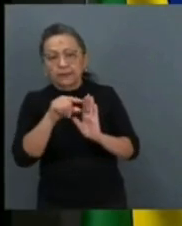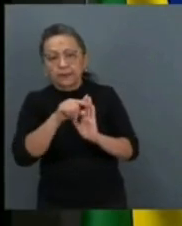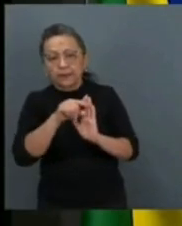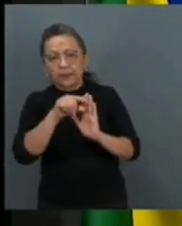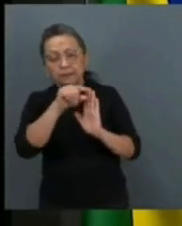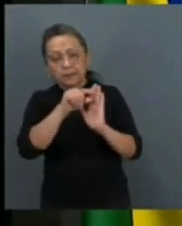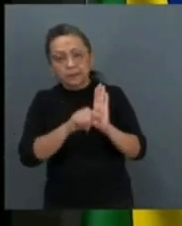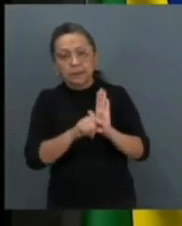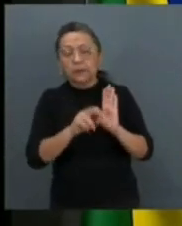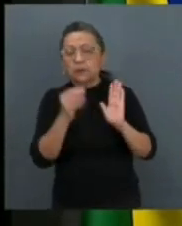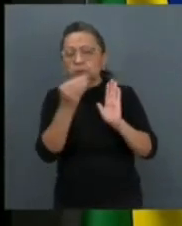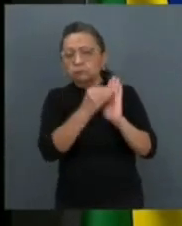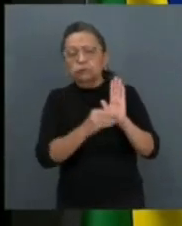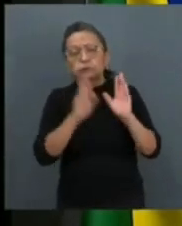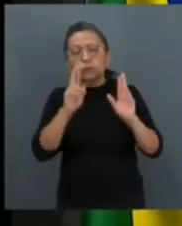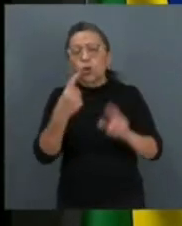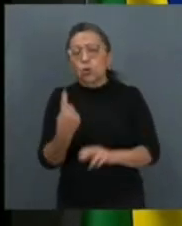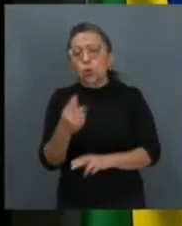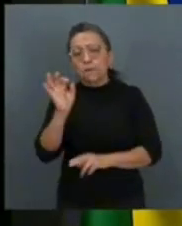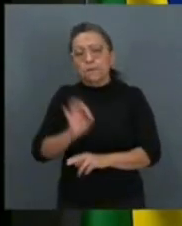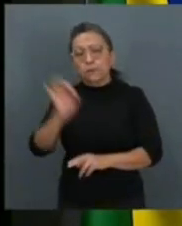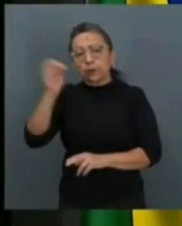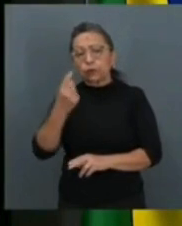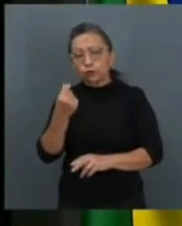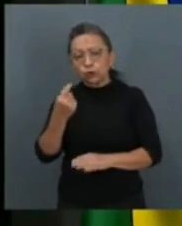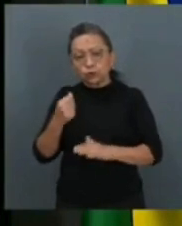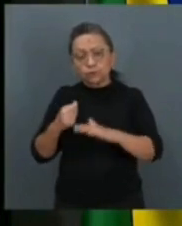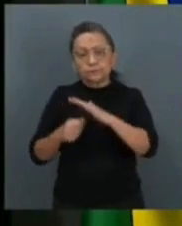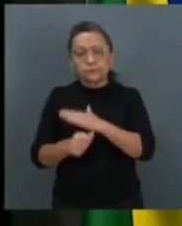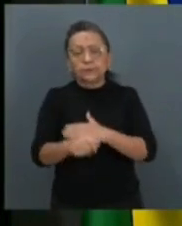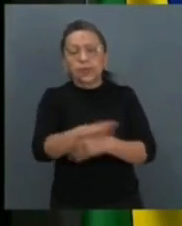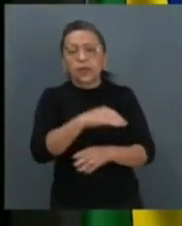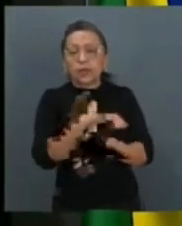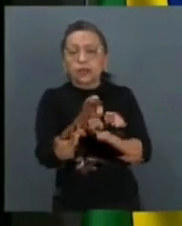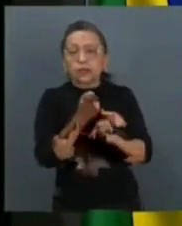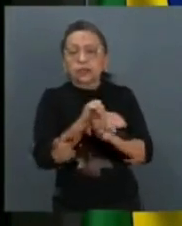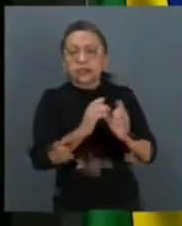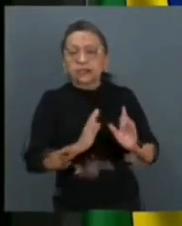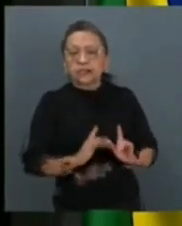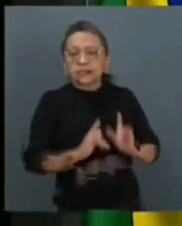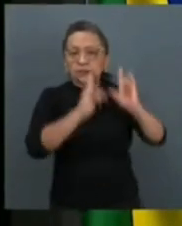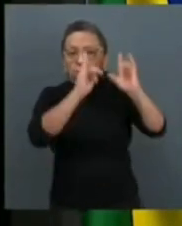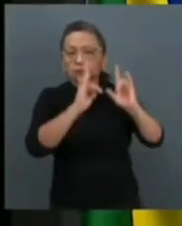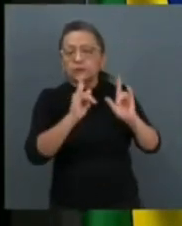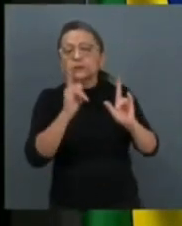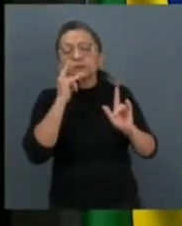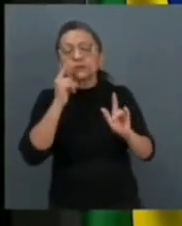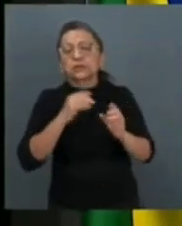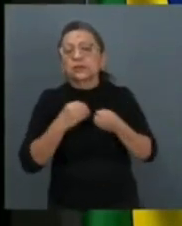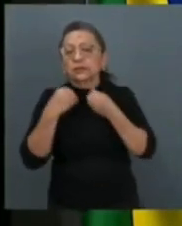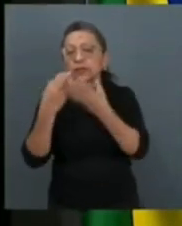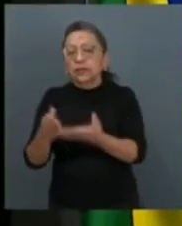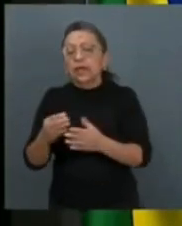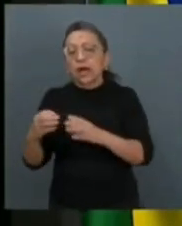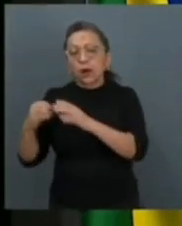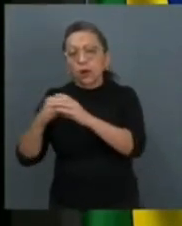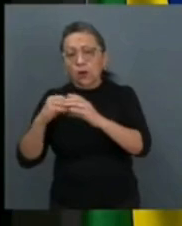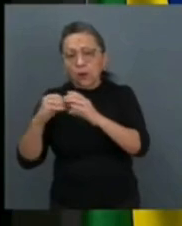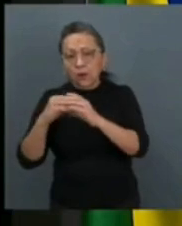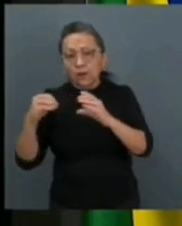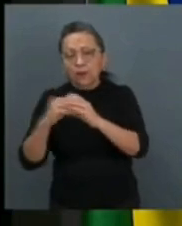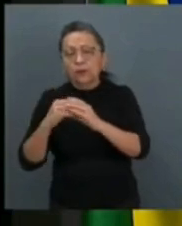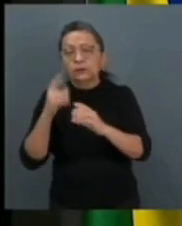Essas emendas prevêem que 1% do capital investido na construção dessas usinas seja destinado à cooperativa